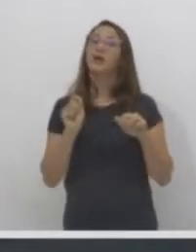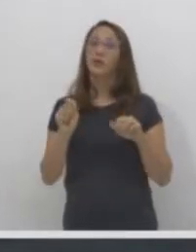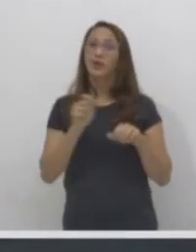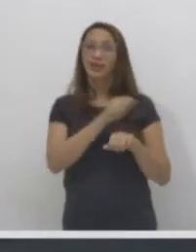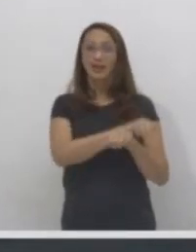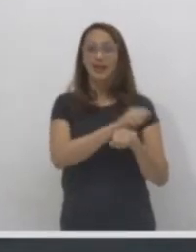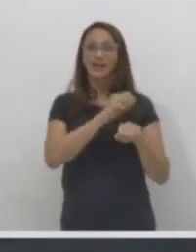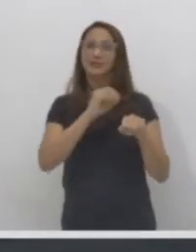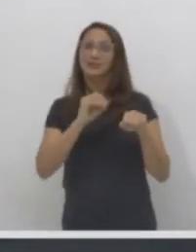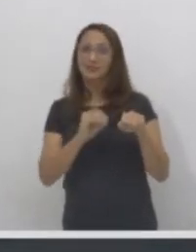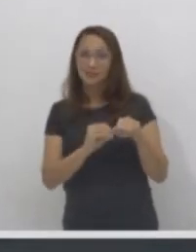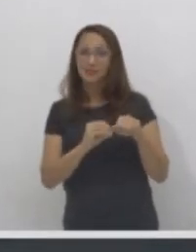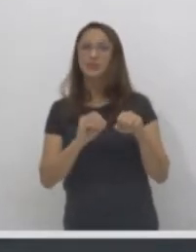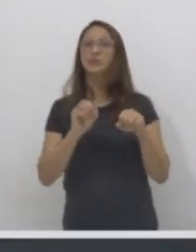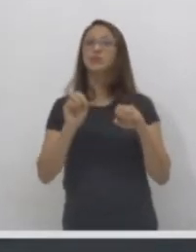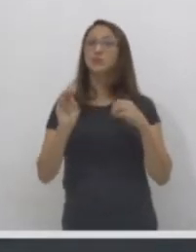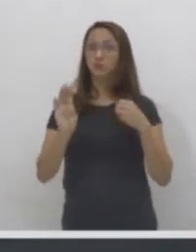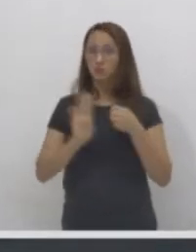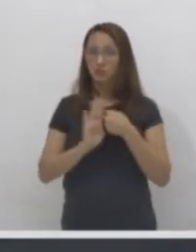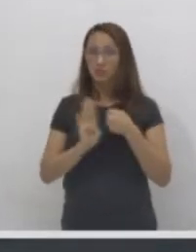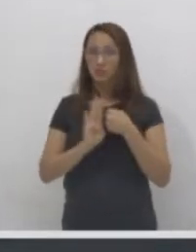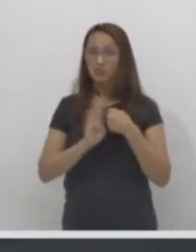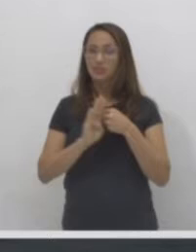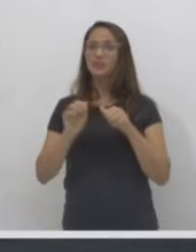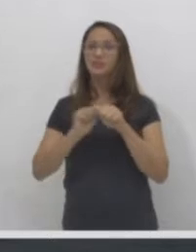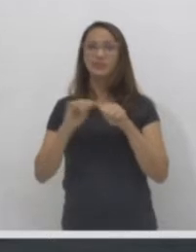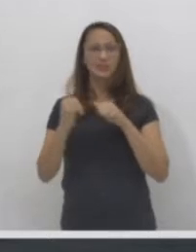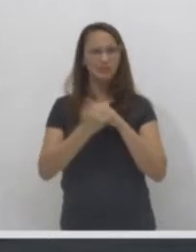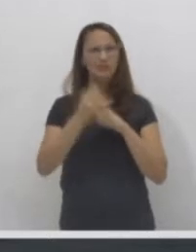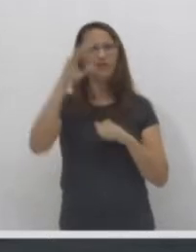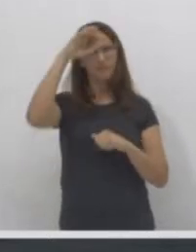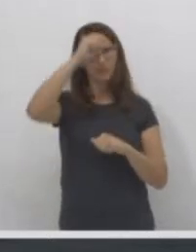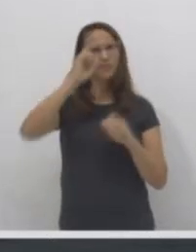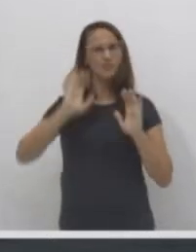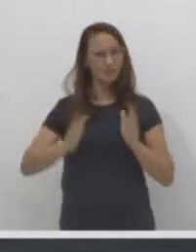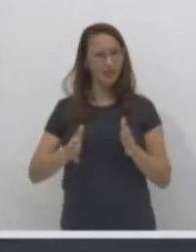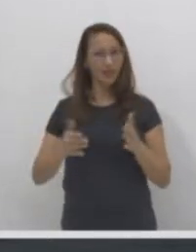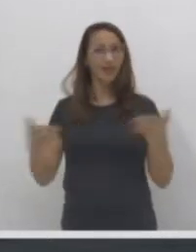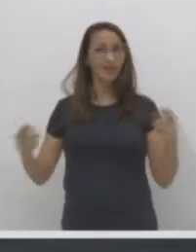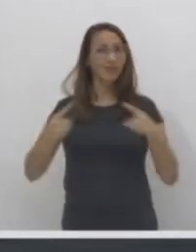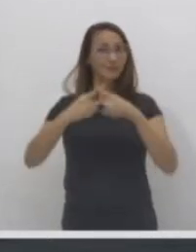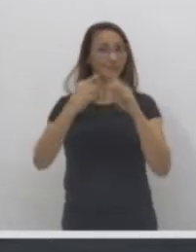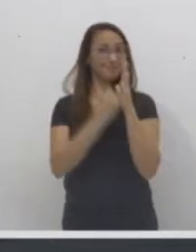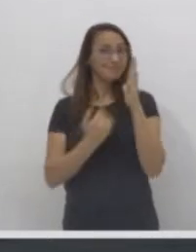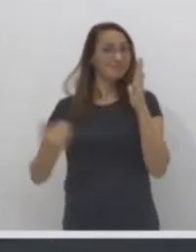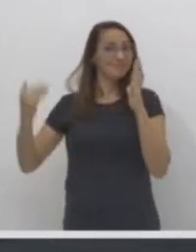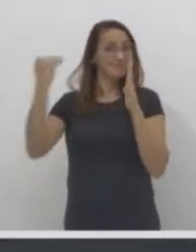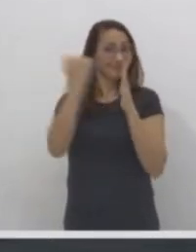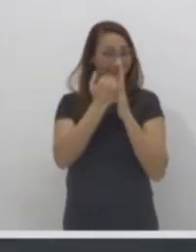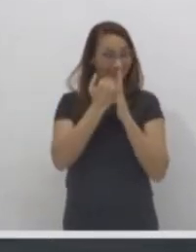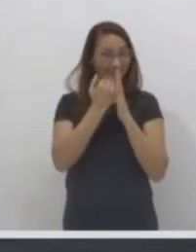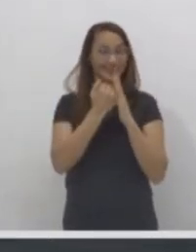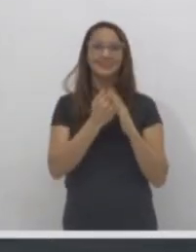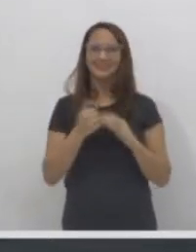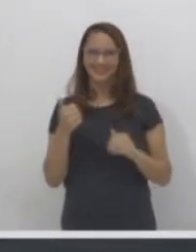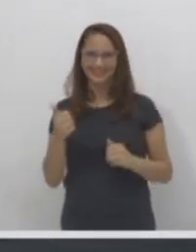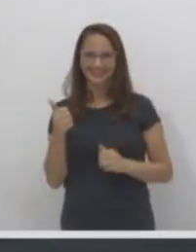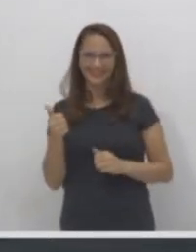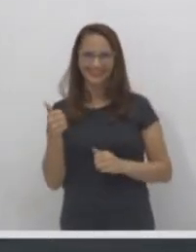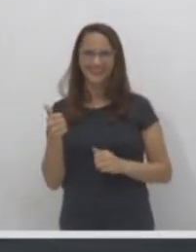nós vamos agora para um desafio maior. Vocês já conseguem, eu acredito, tá ok? Então, nesse desafio, nós vamos